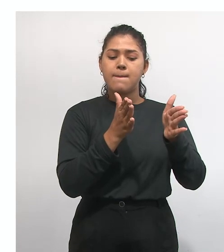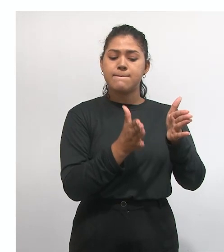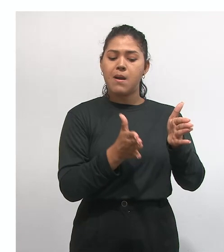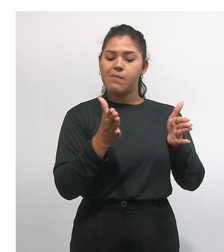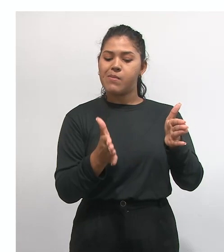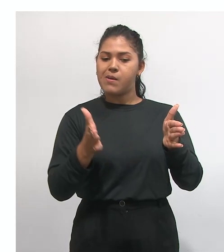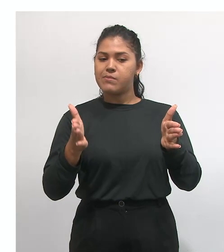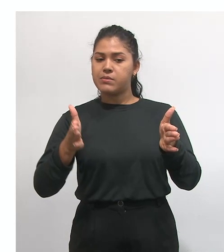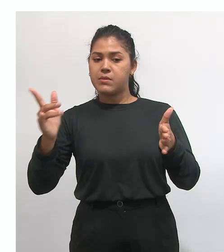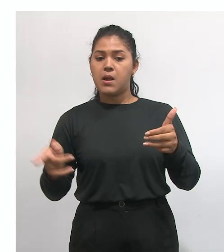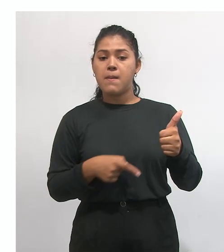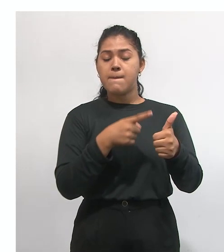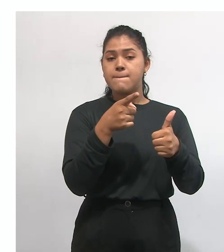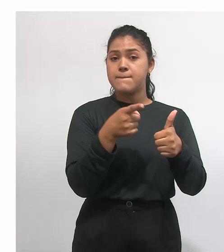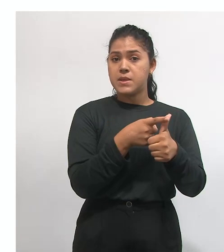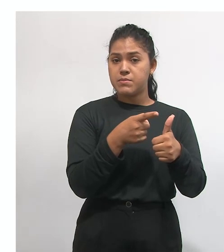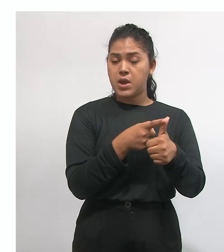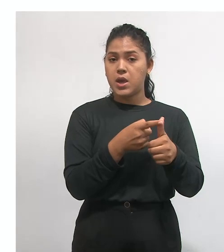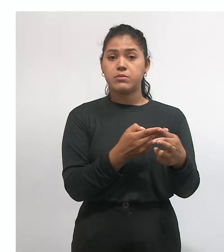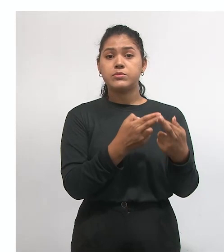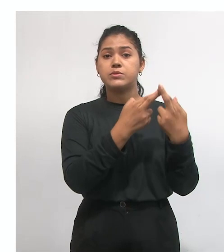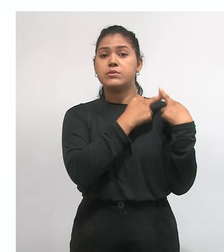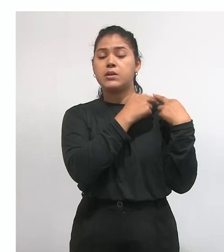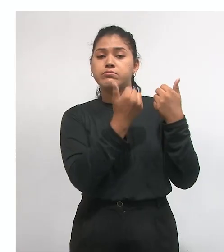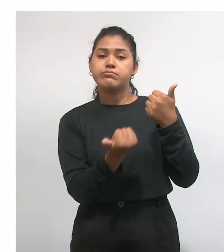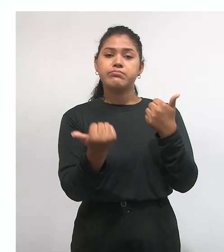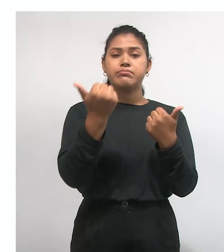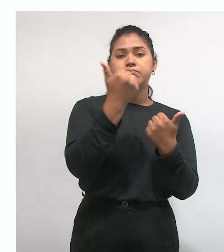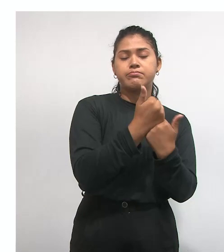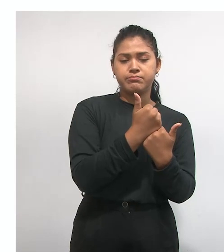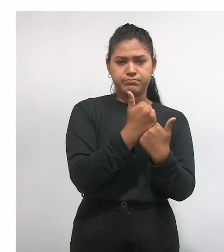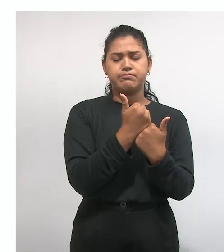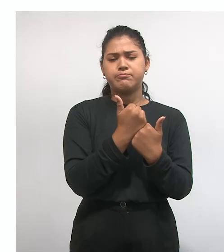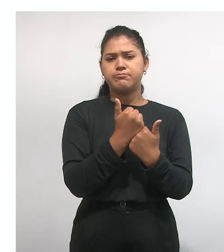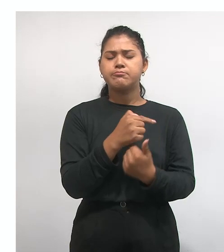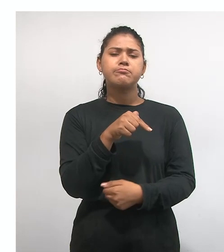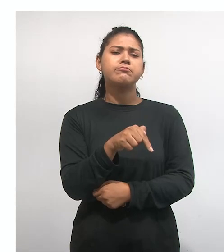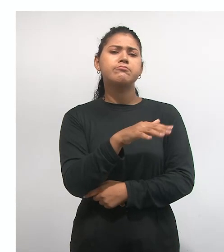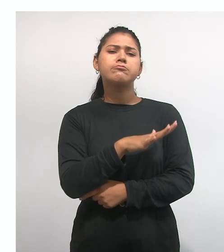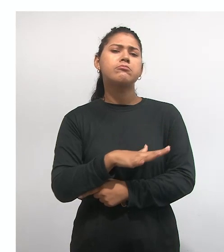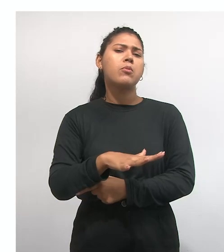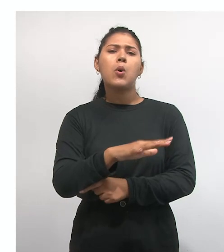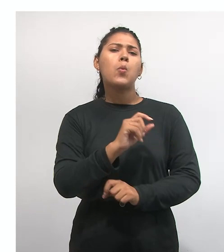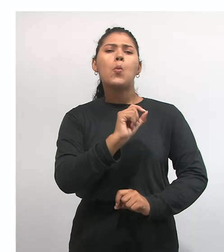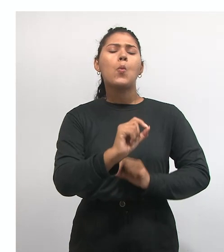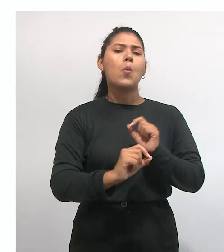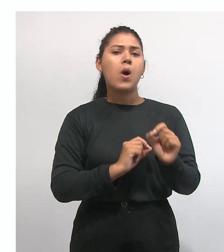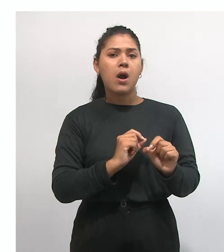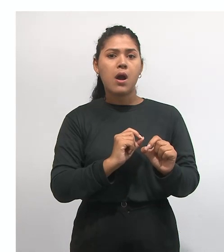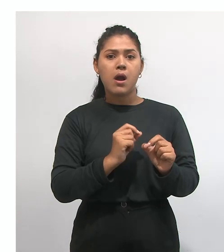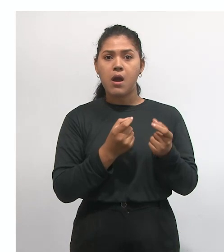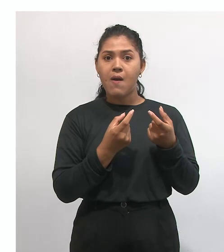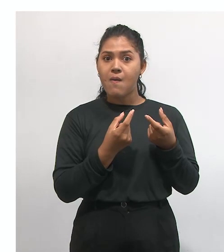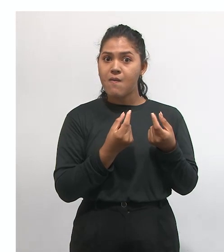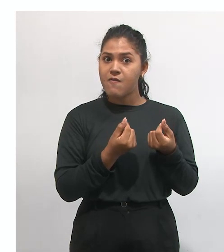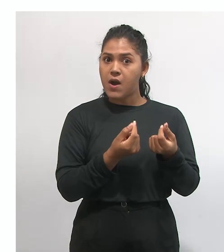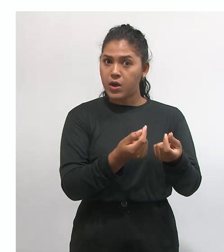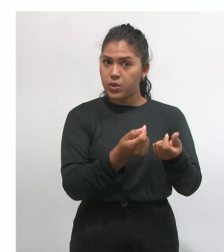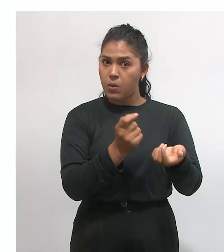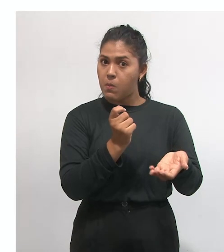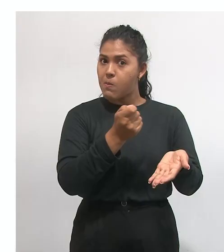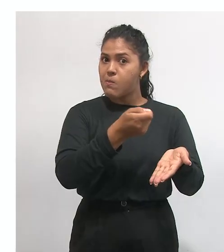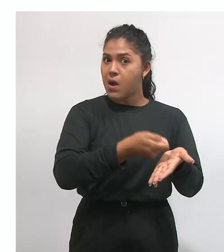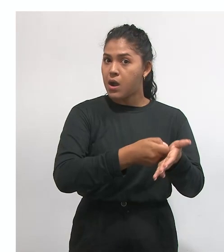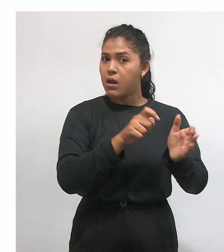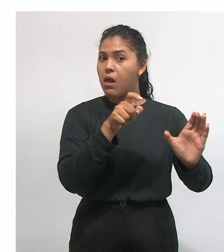por substituição. Olha só, na responsabilidade por substituição, o encargo do pagamento